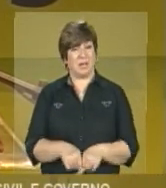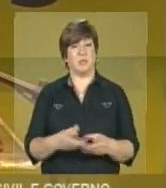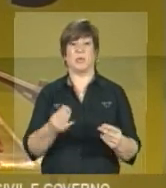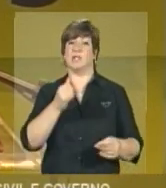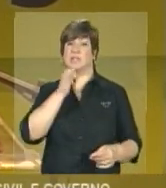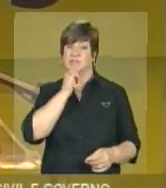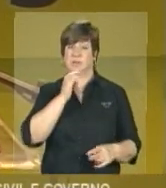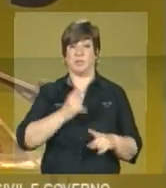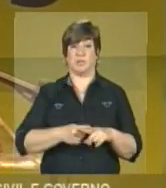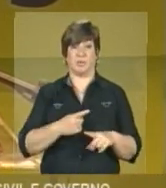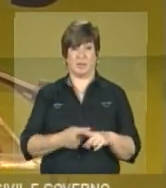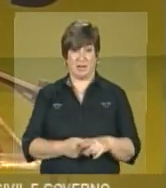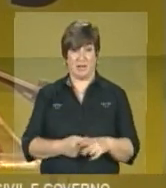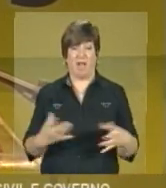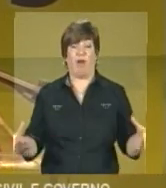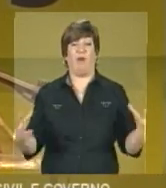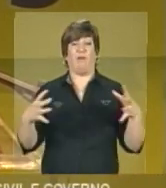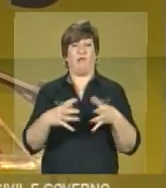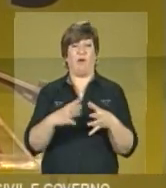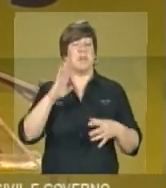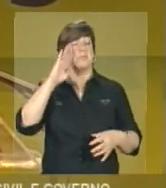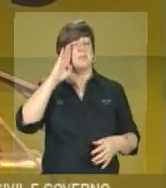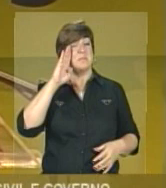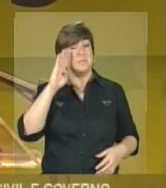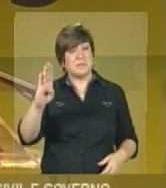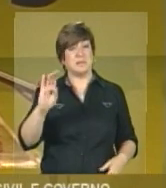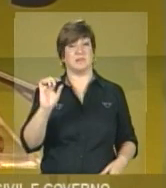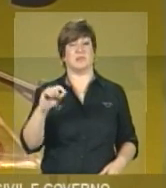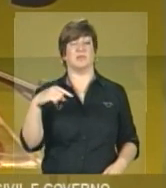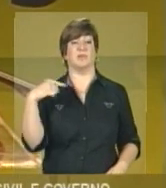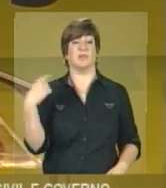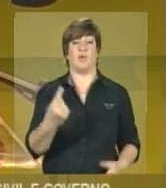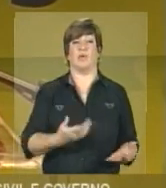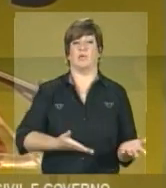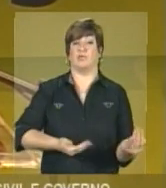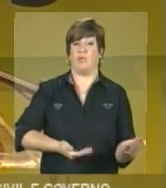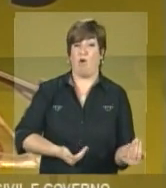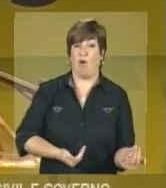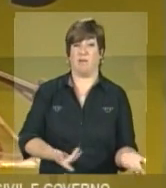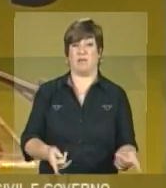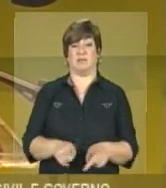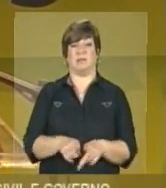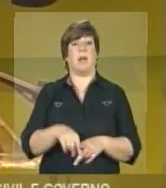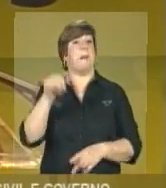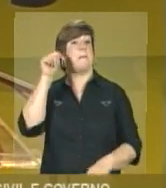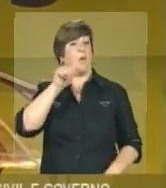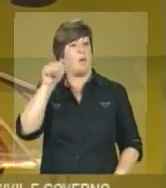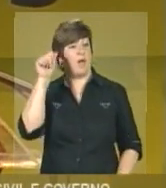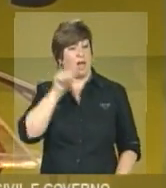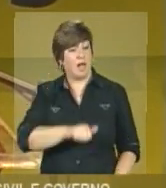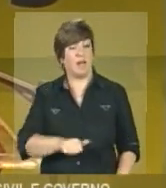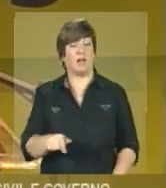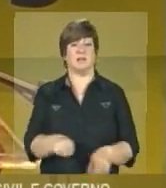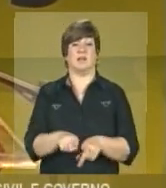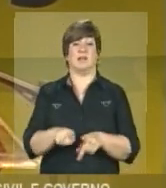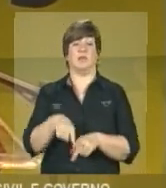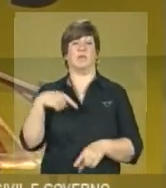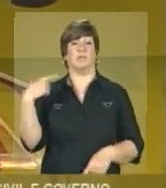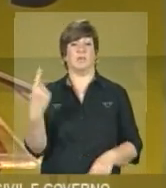cruéis porque atingem prioritariamente os jovens, as mulheres e